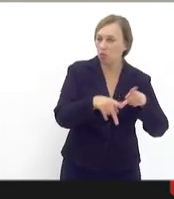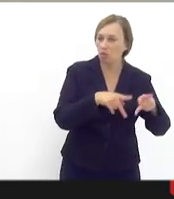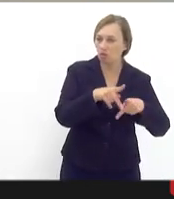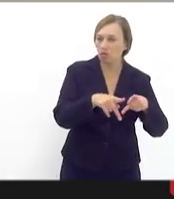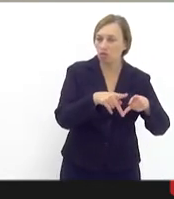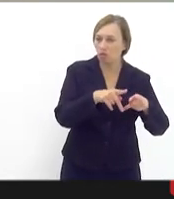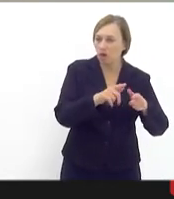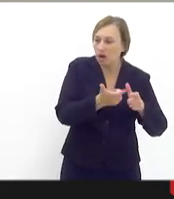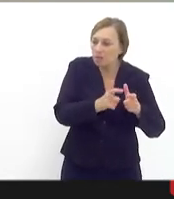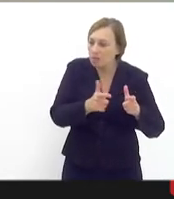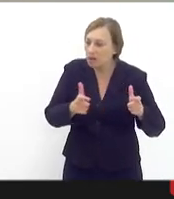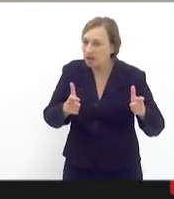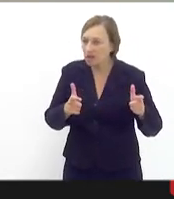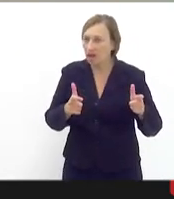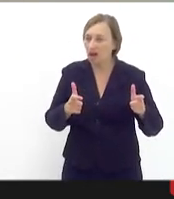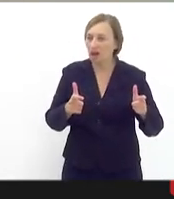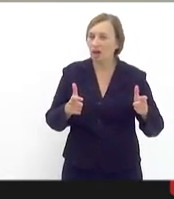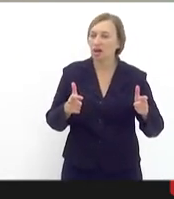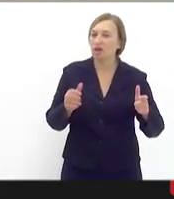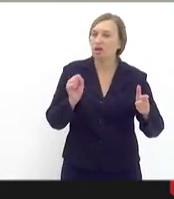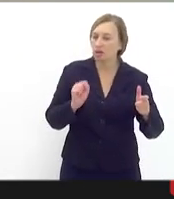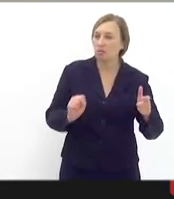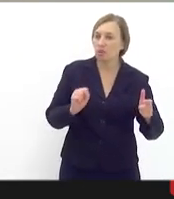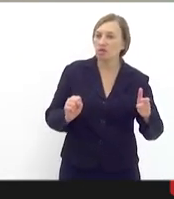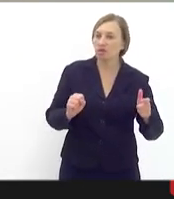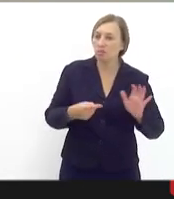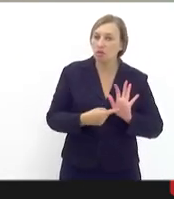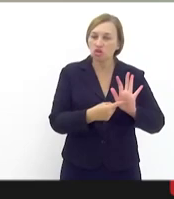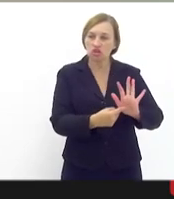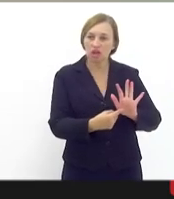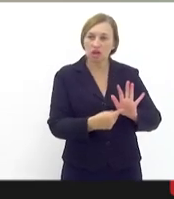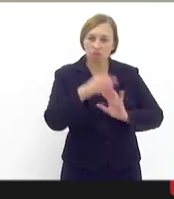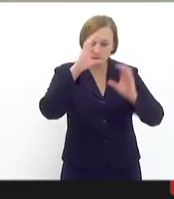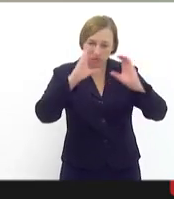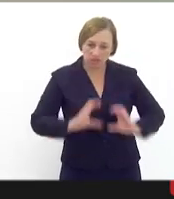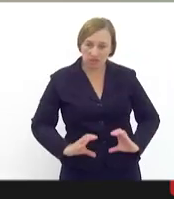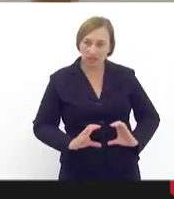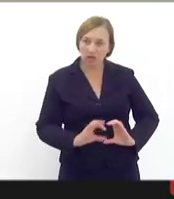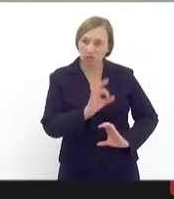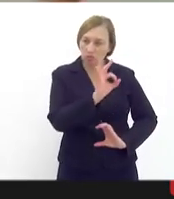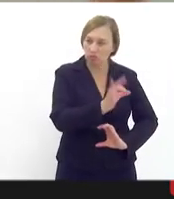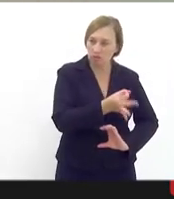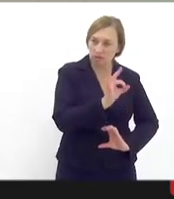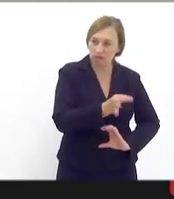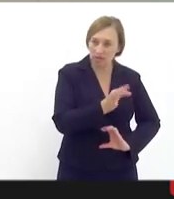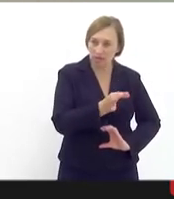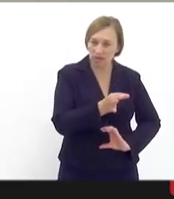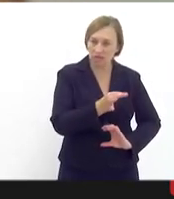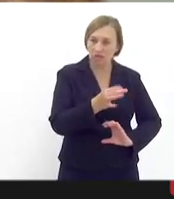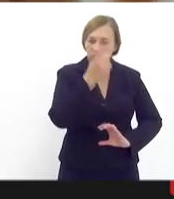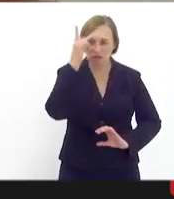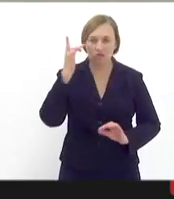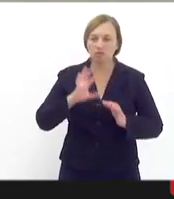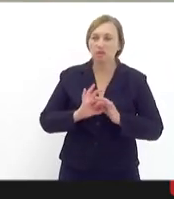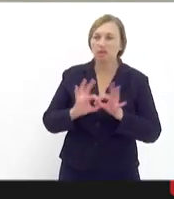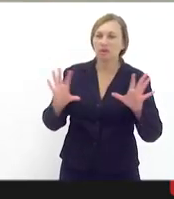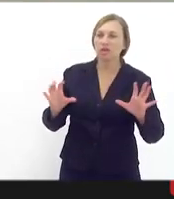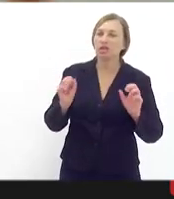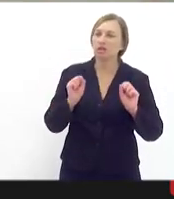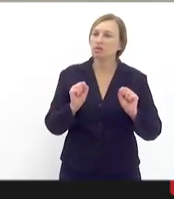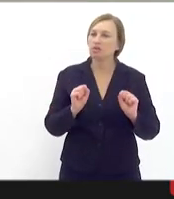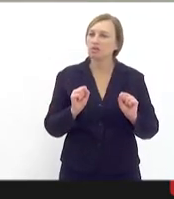escopo para que a gente possa fazer com que esse cidadão seja, de fato, um agente autônomo, independente, que possa,